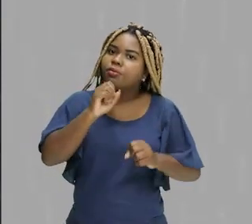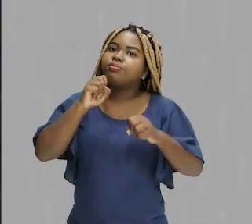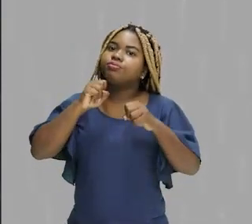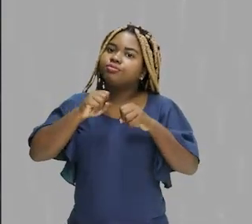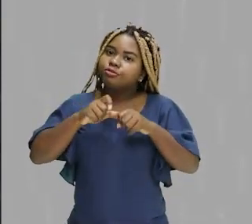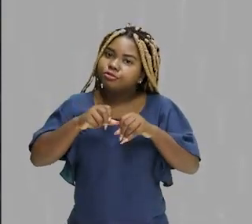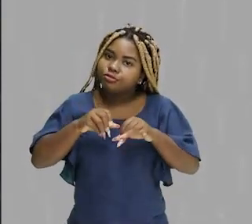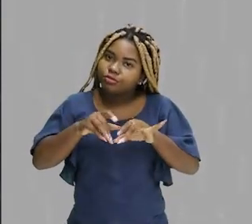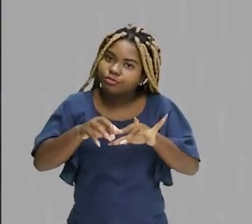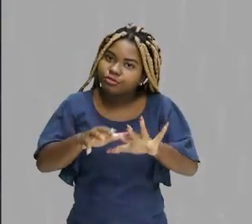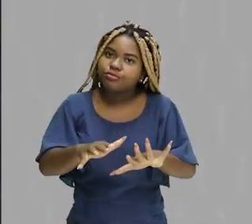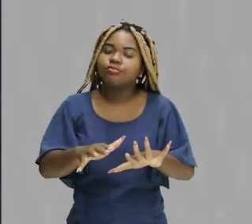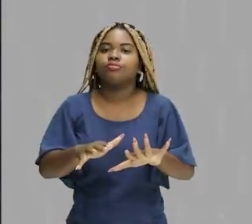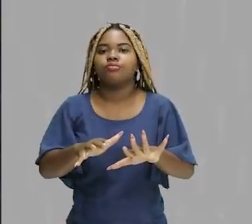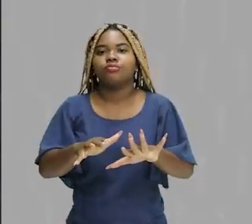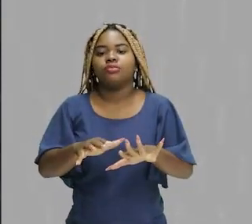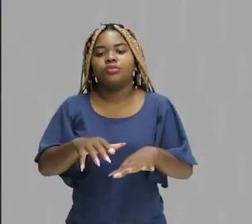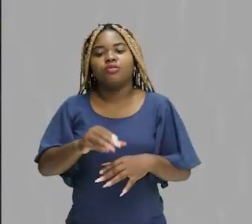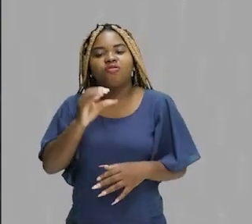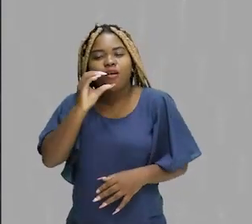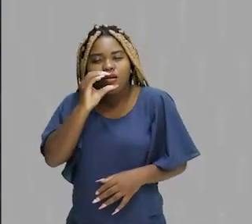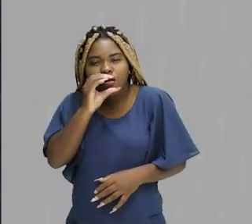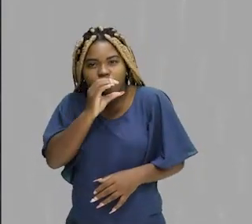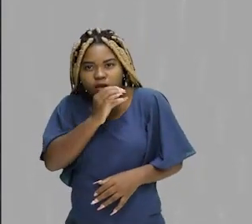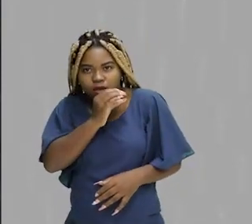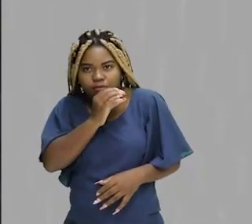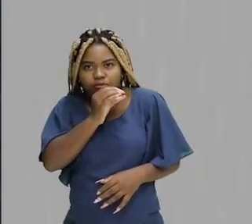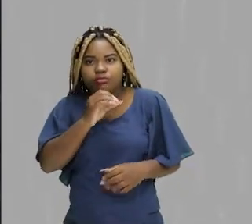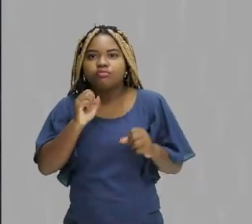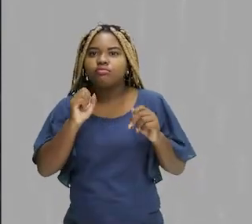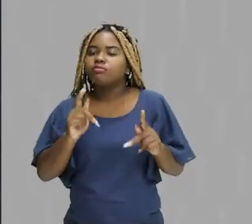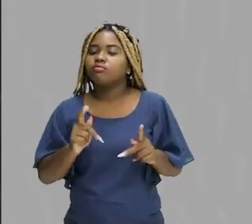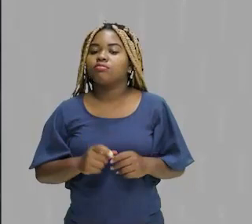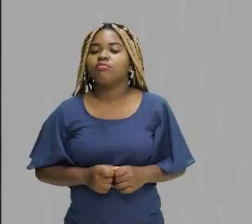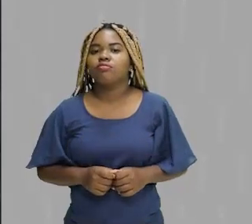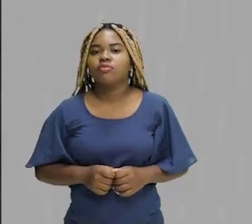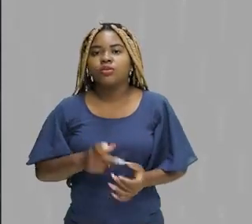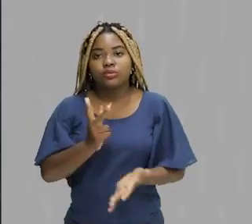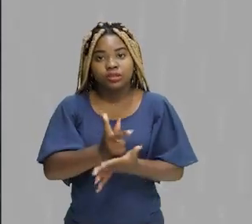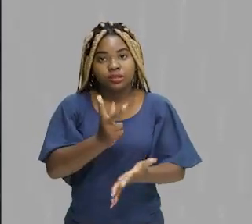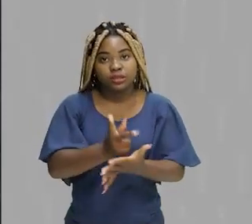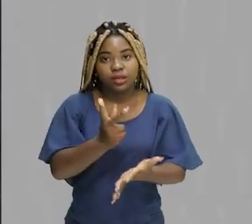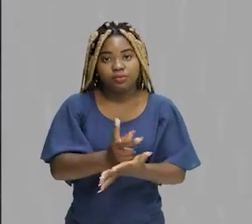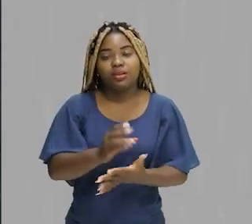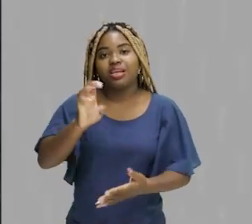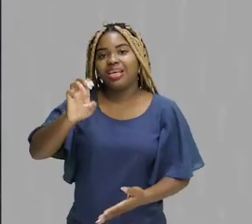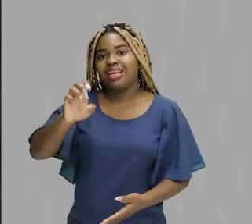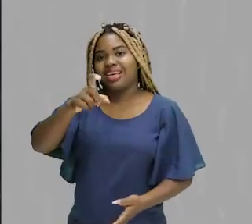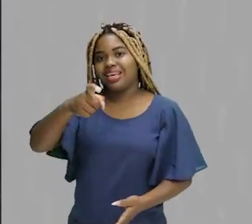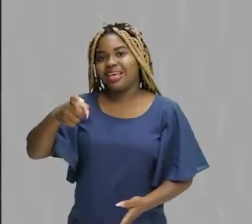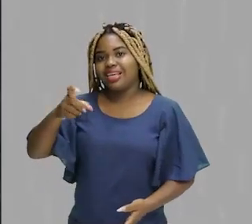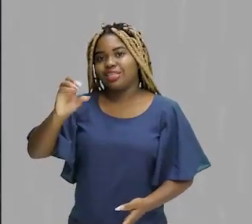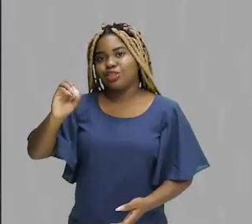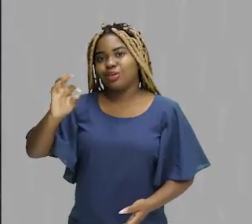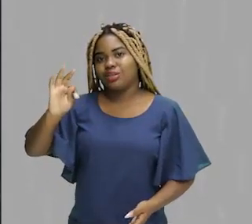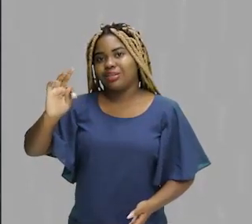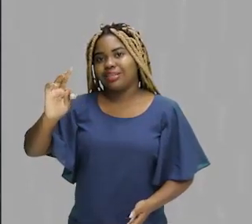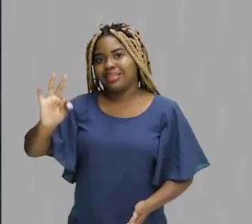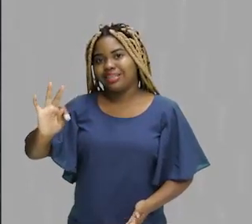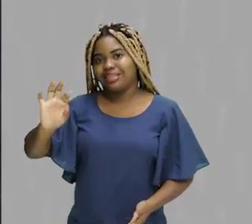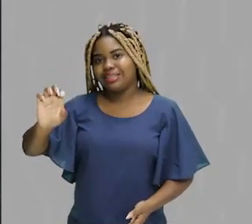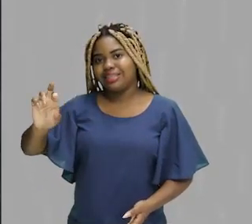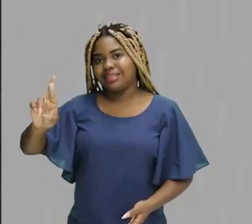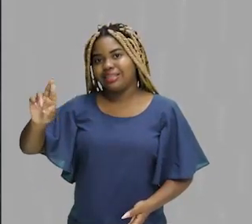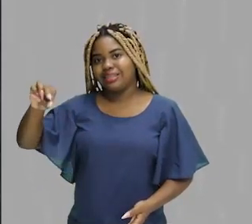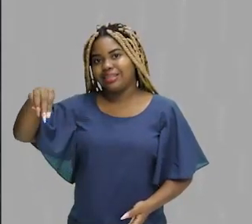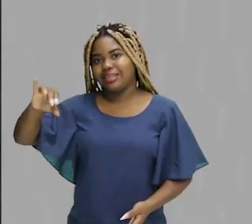ficar quente. Então, toda reação de combustão ela é exotérmica. Um ΔH menor do que zero,